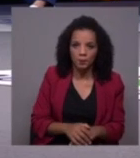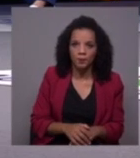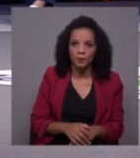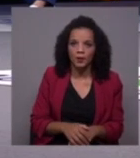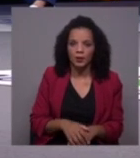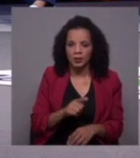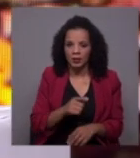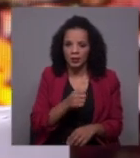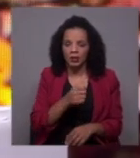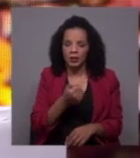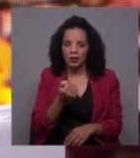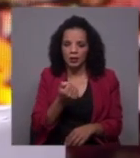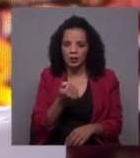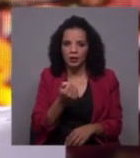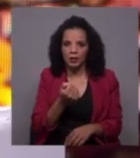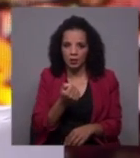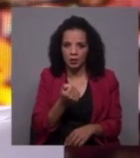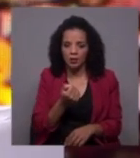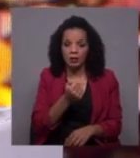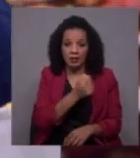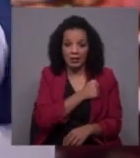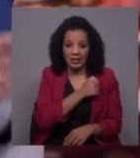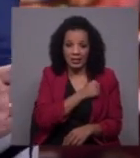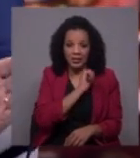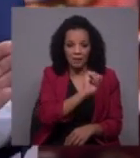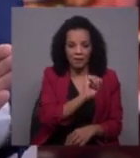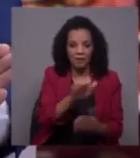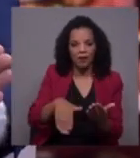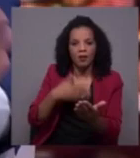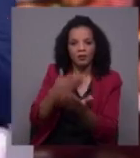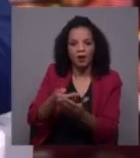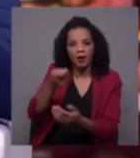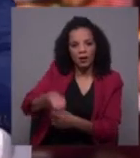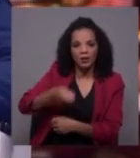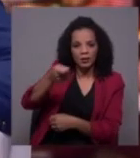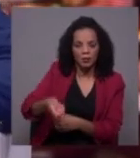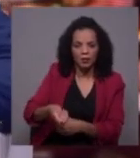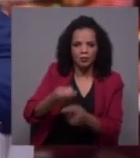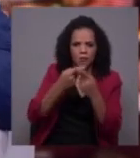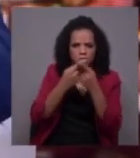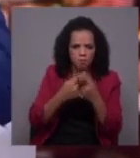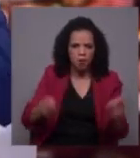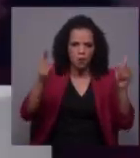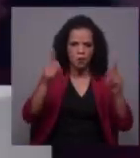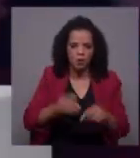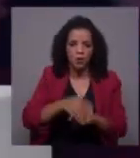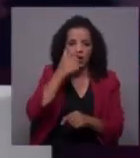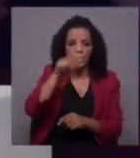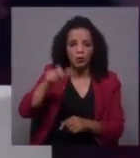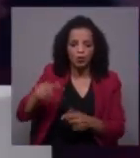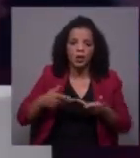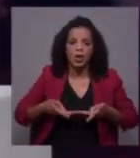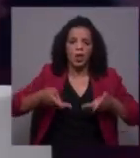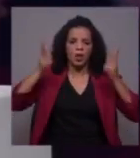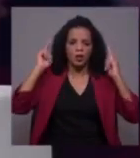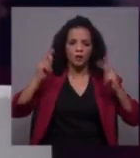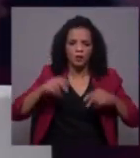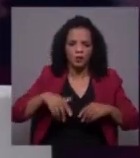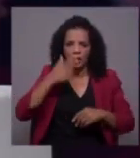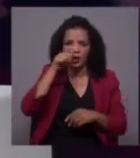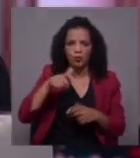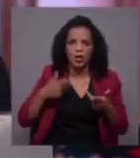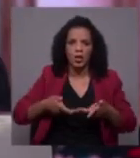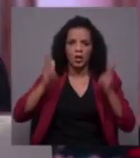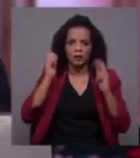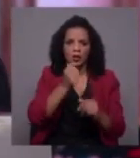o alojamento local para colocarem as casas ao serviço do arrendamento, que é completamente diferente. E as pessoas são livres de